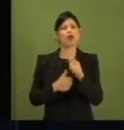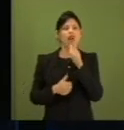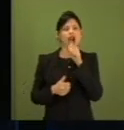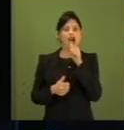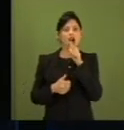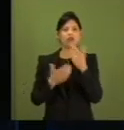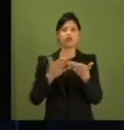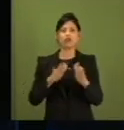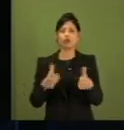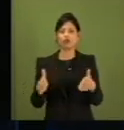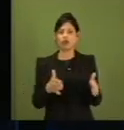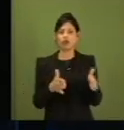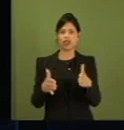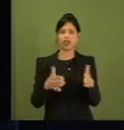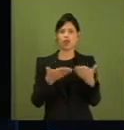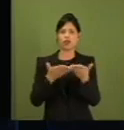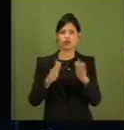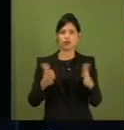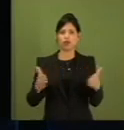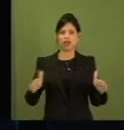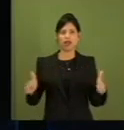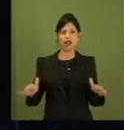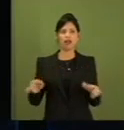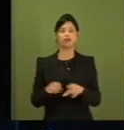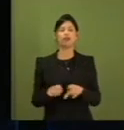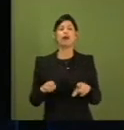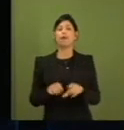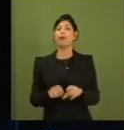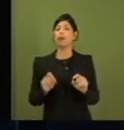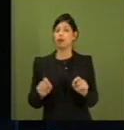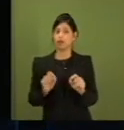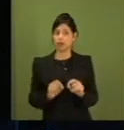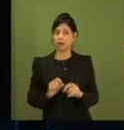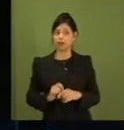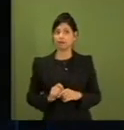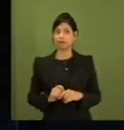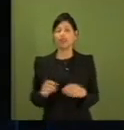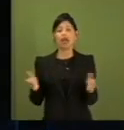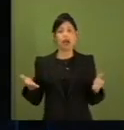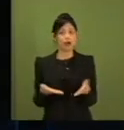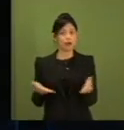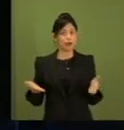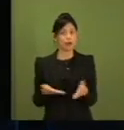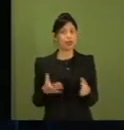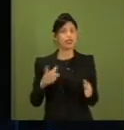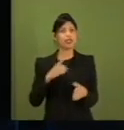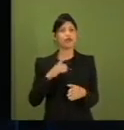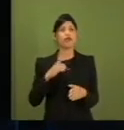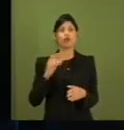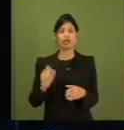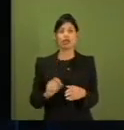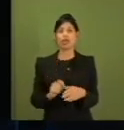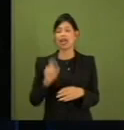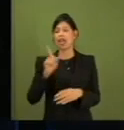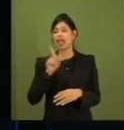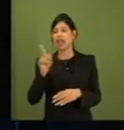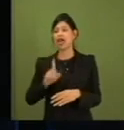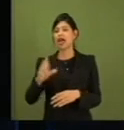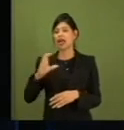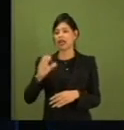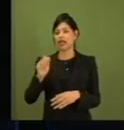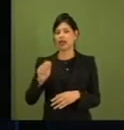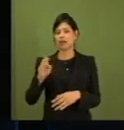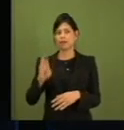Guaíba, porque os rios desembocam ali. Nem que diminuiu a chuva agora, lá nas cabeceiras continua chovendo e a água